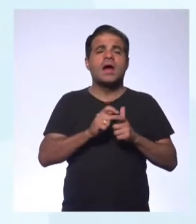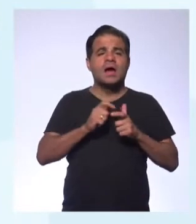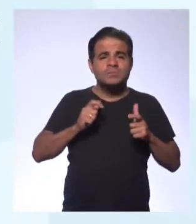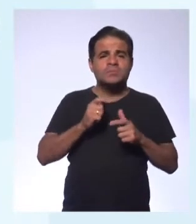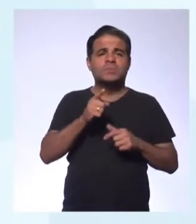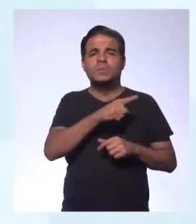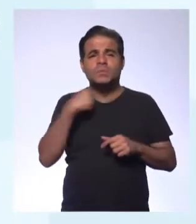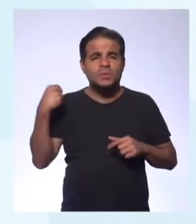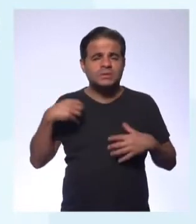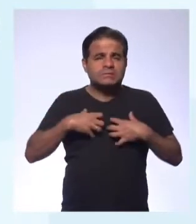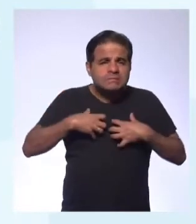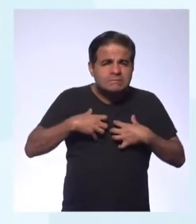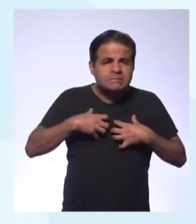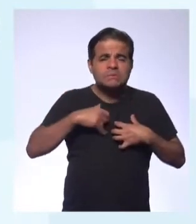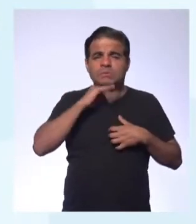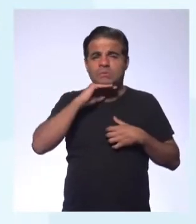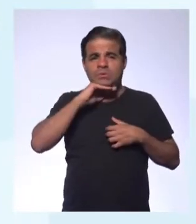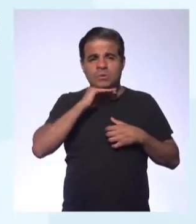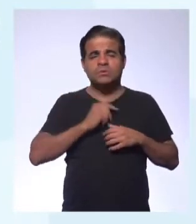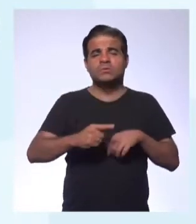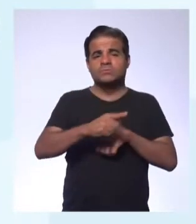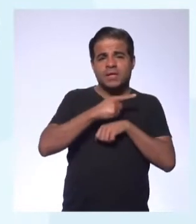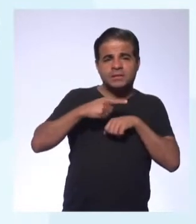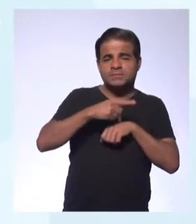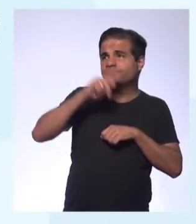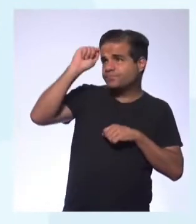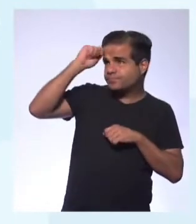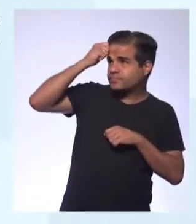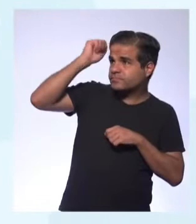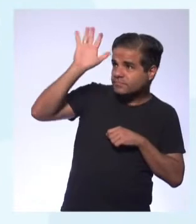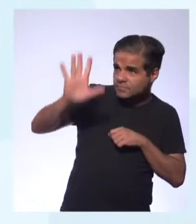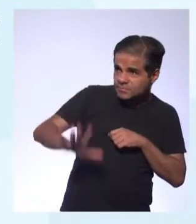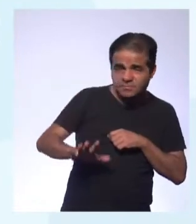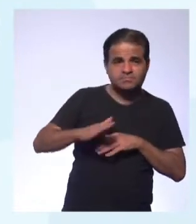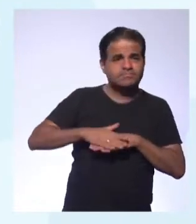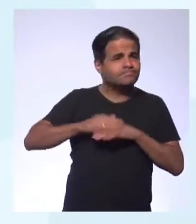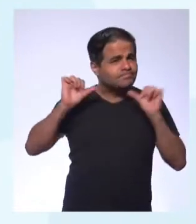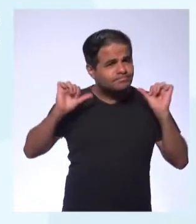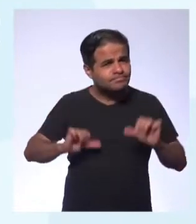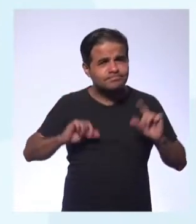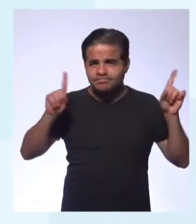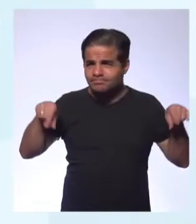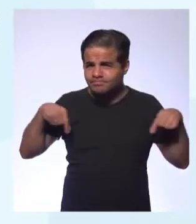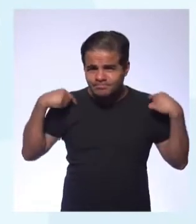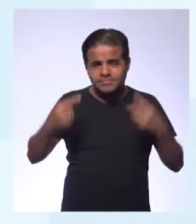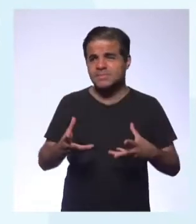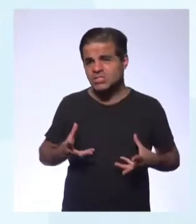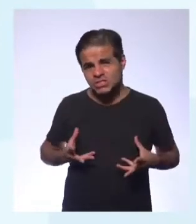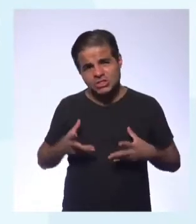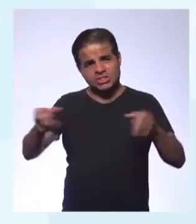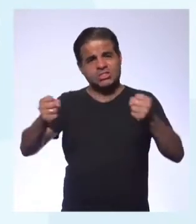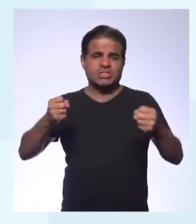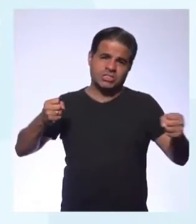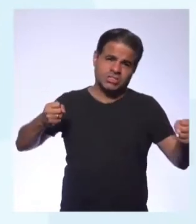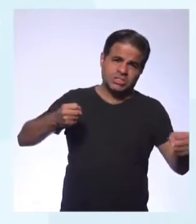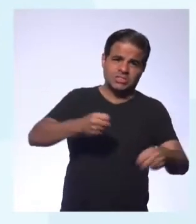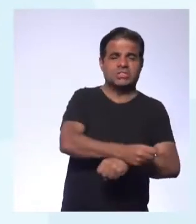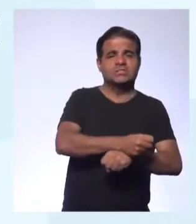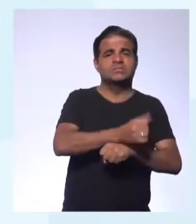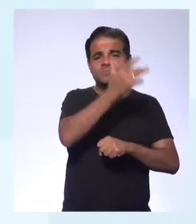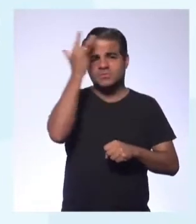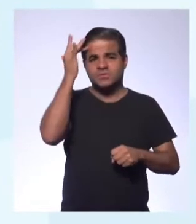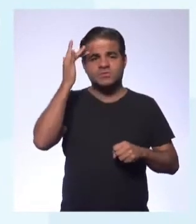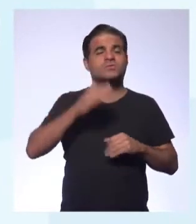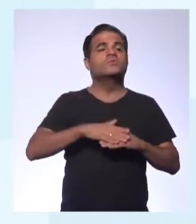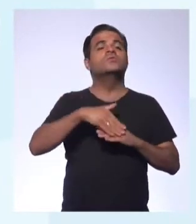às péssimas condições. Os países africanos mais castigados com a captura e escravização de